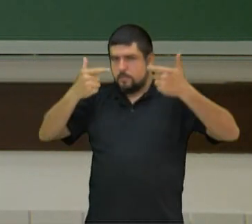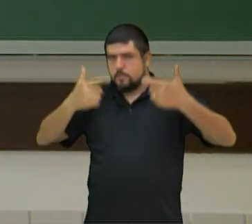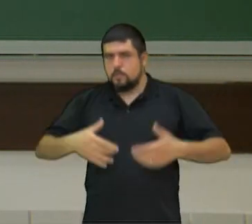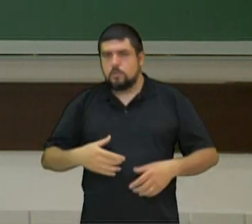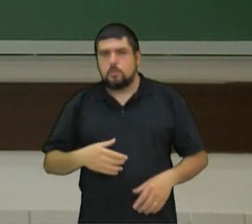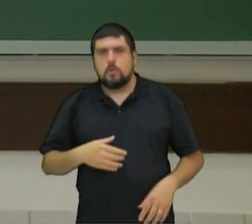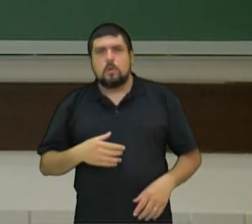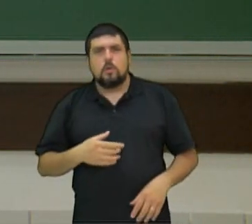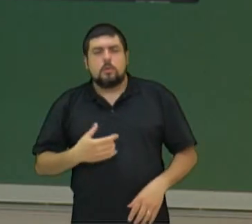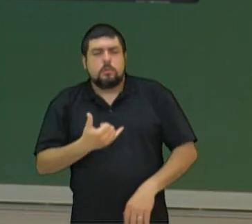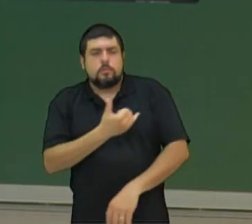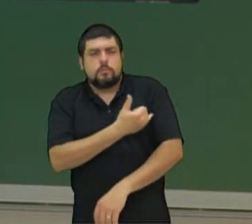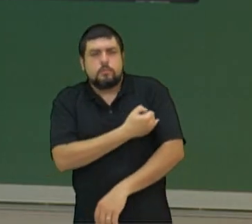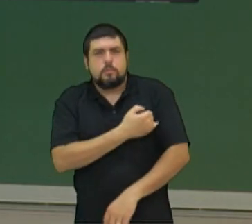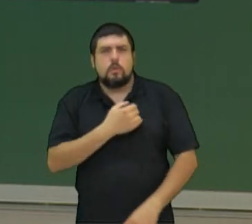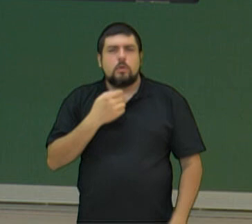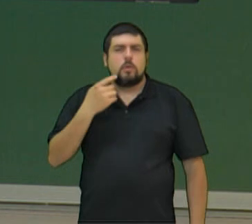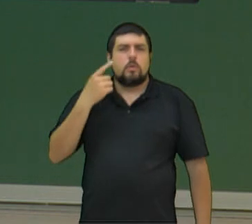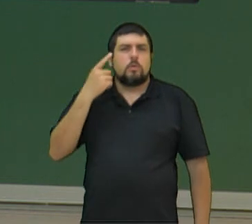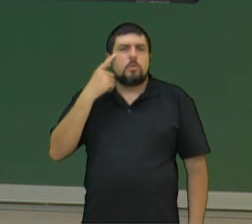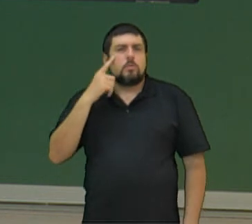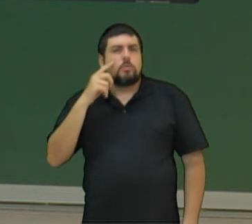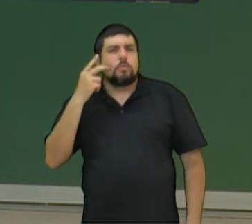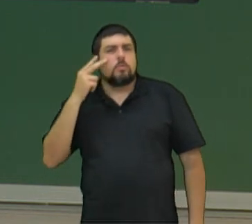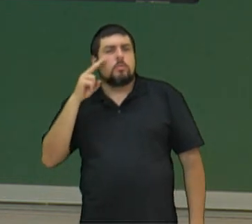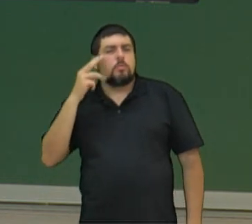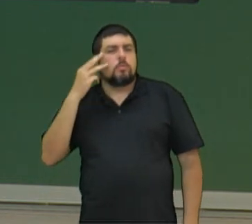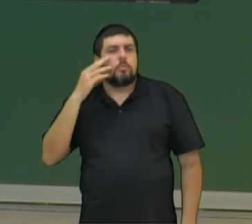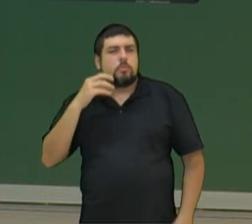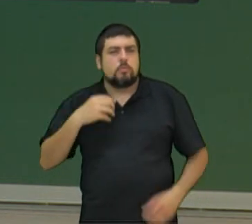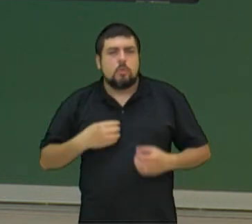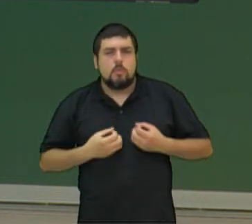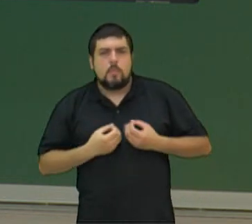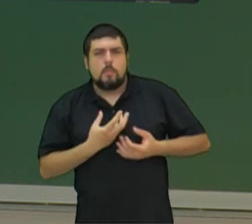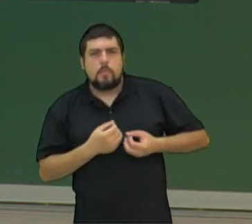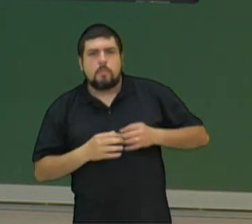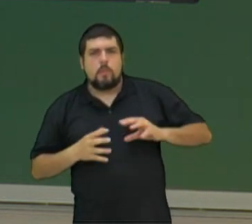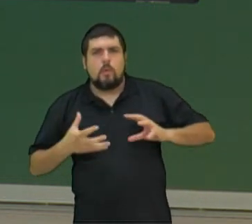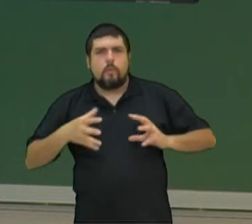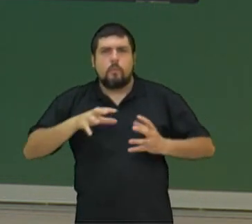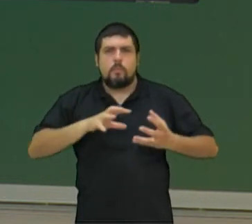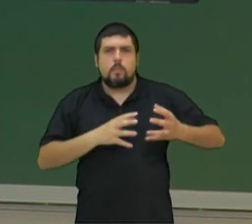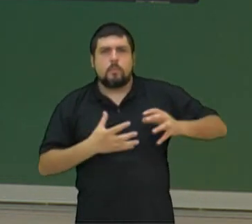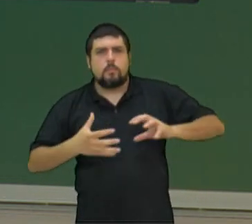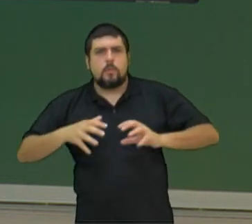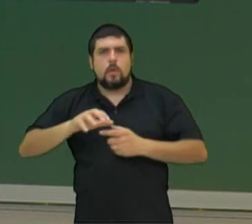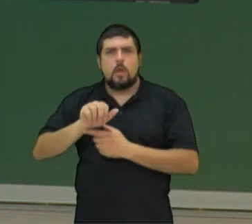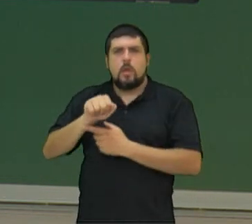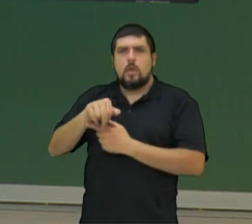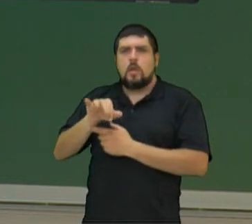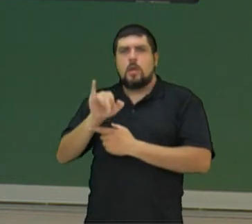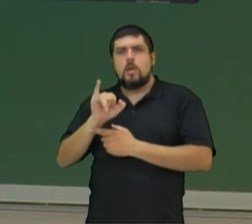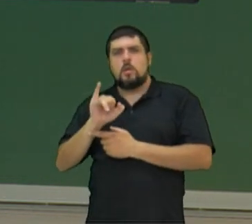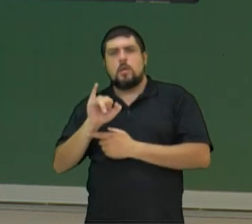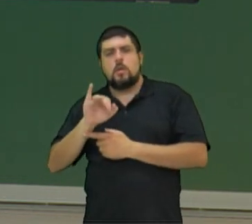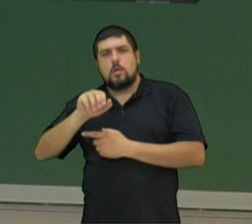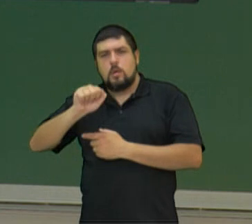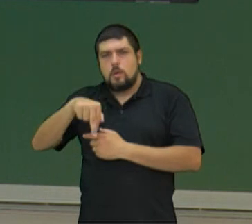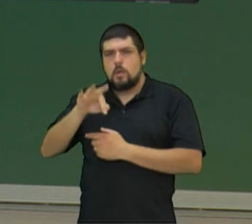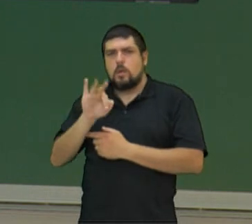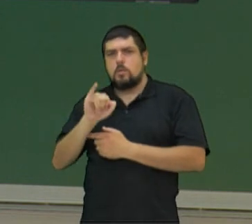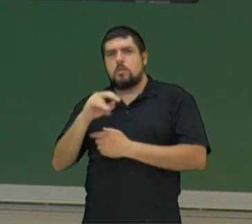passados alguns dias, nós desenvolvemos anticorpos contra o vírus da febre amarela. E aí a gente fica imune, tá?